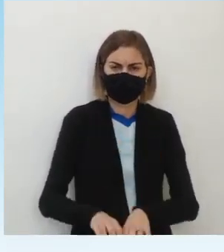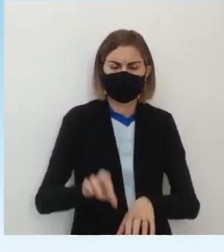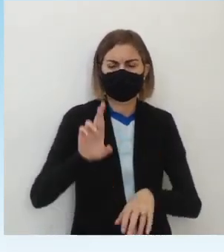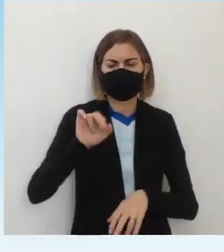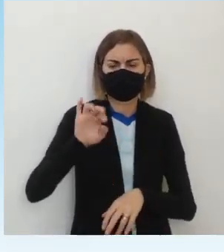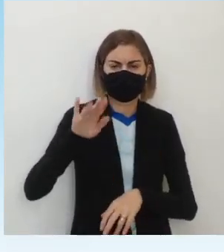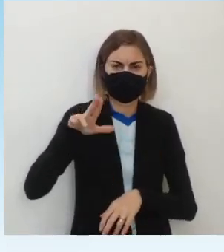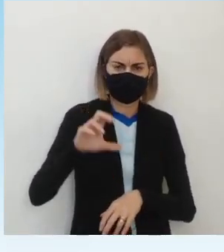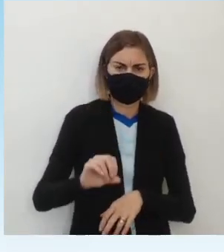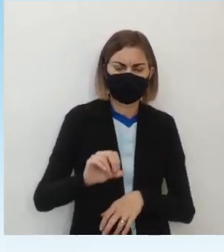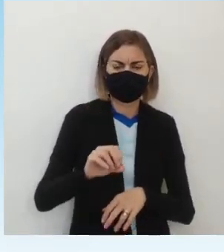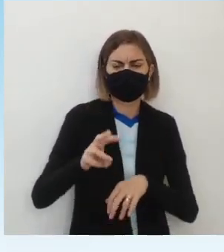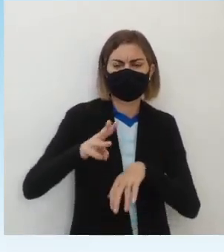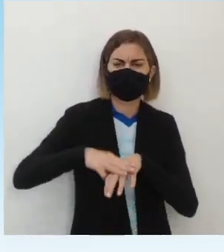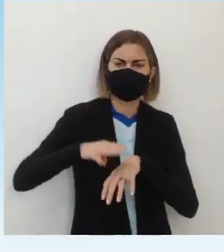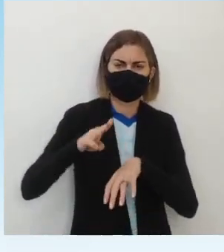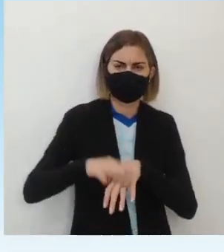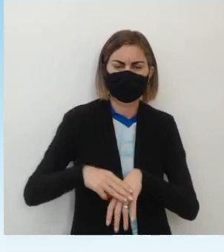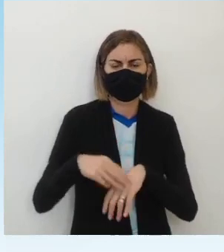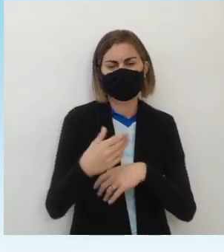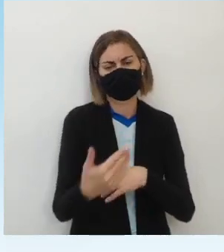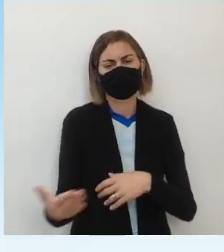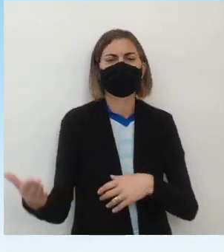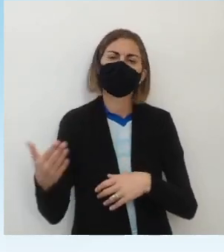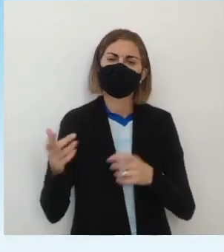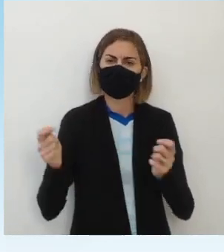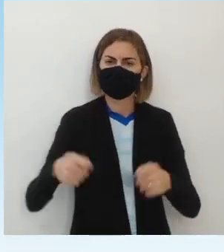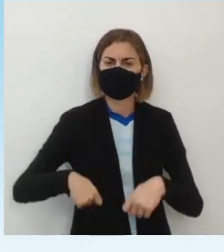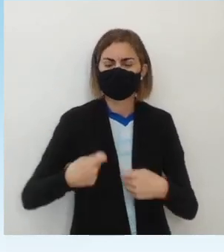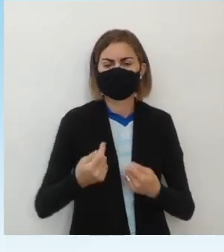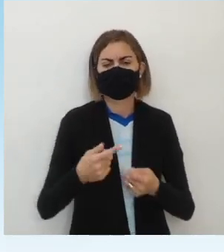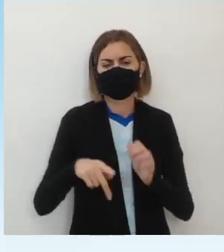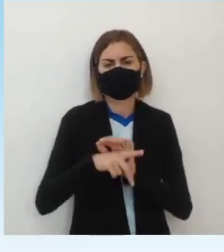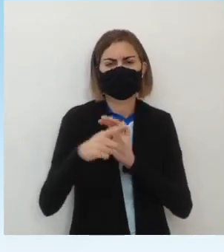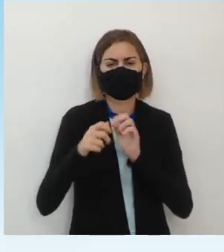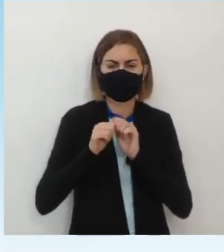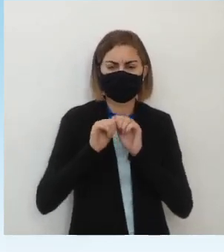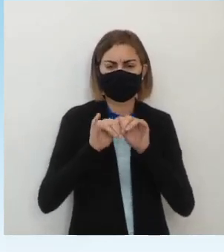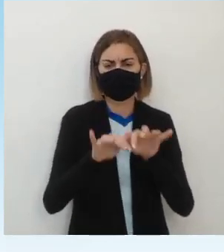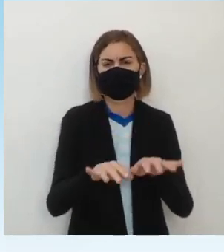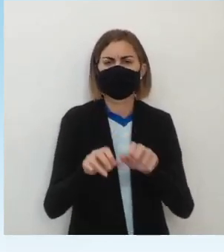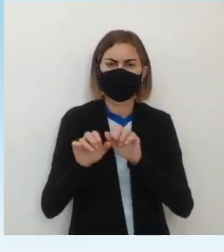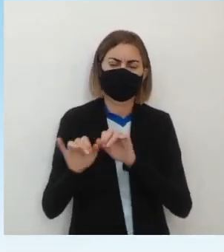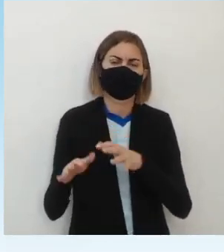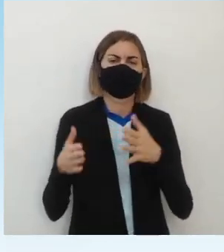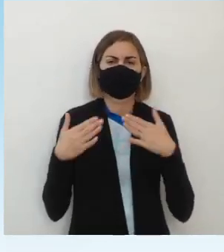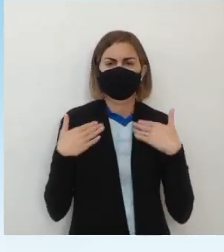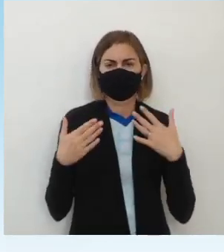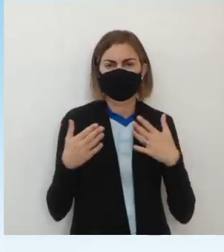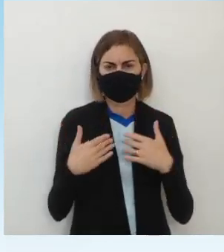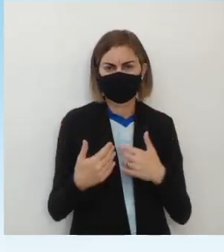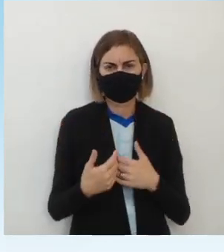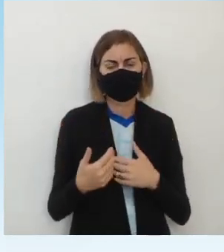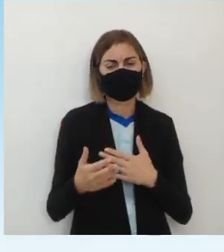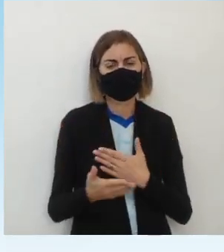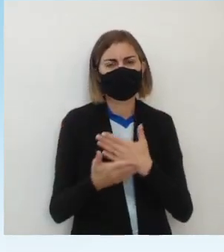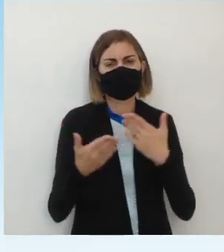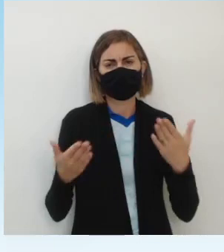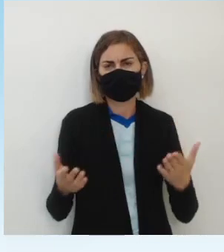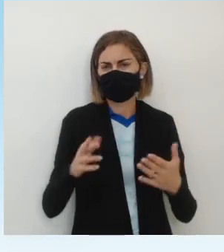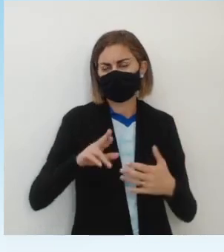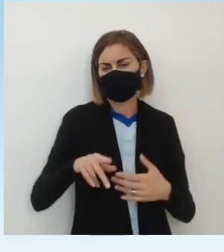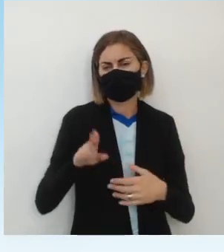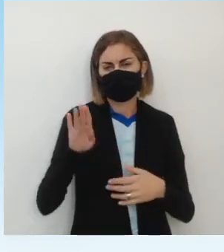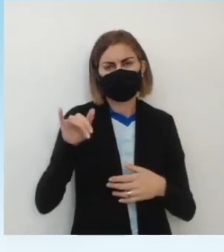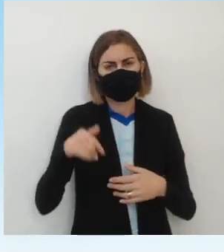retículo cristalino metálico e possibilita a propagação do calor. Então, não é bem por